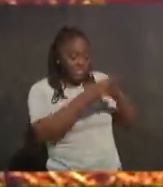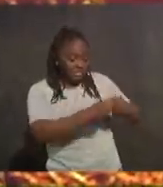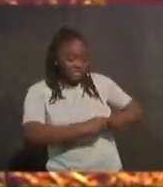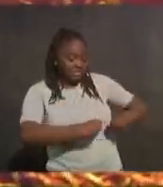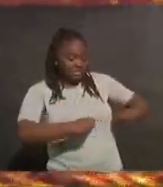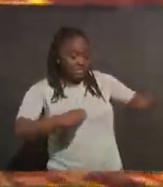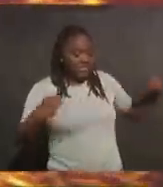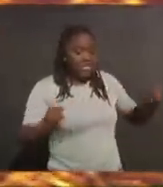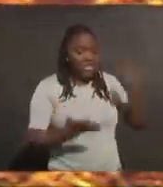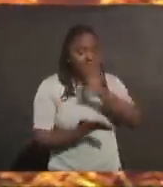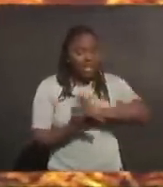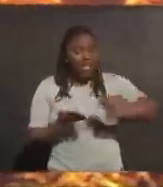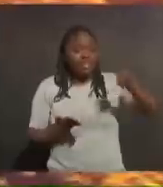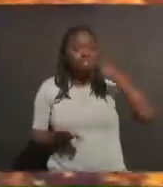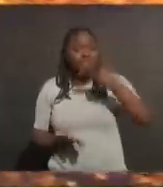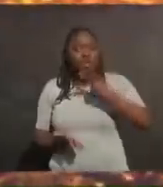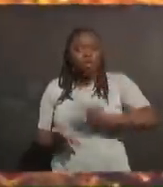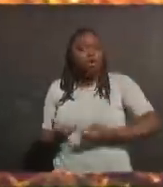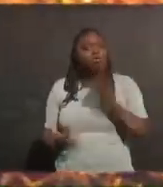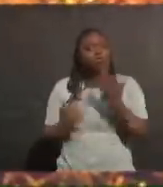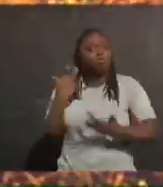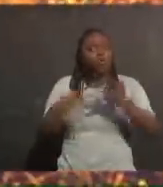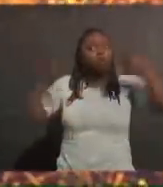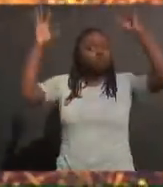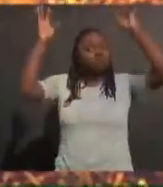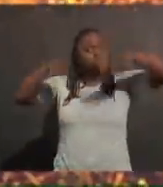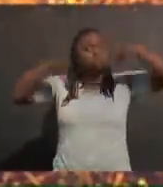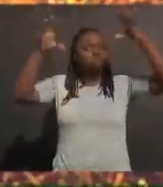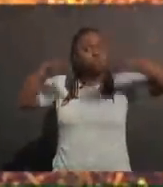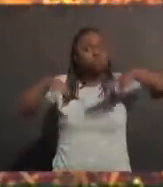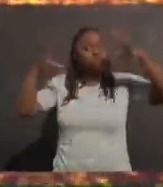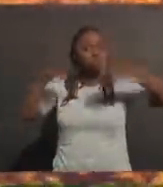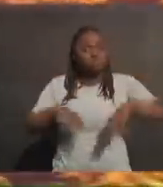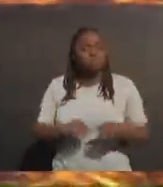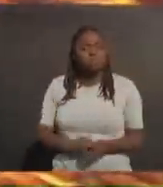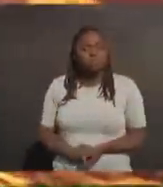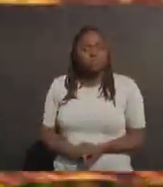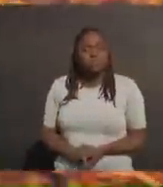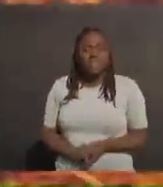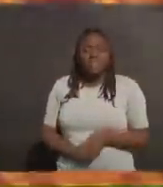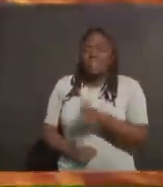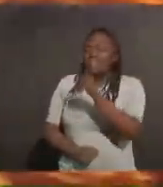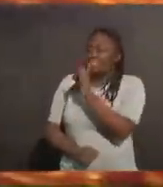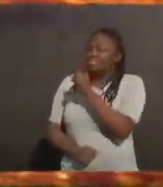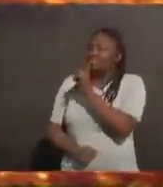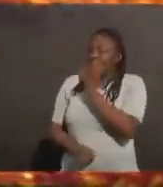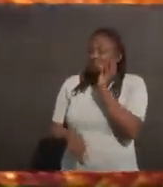Elias falando, deixa eu mandar fogo. Aí Jesus, não, vem cá, eu estou cuidando